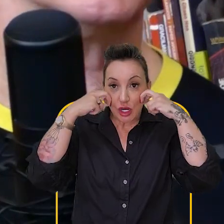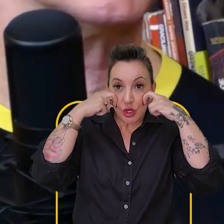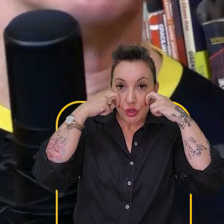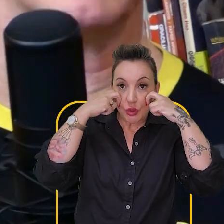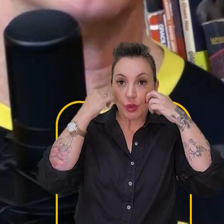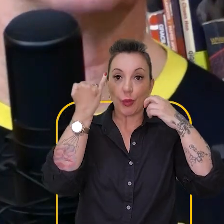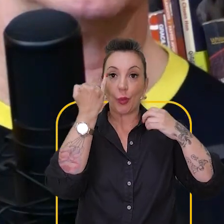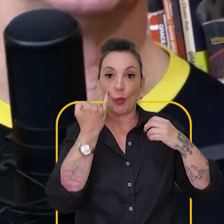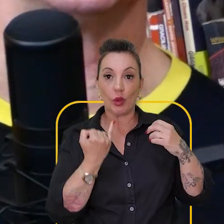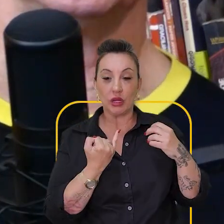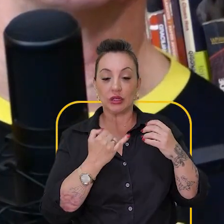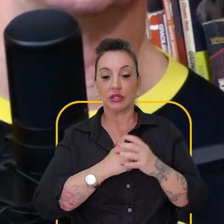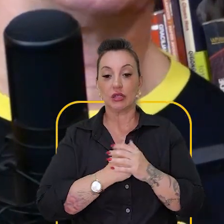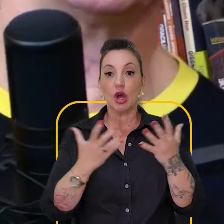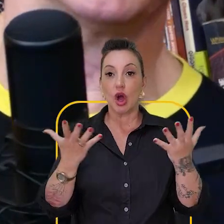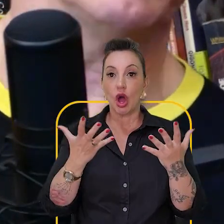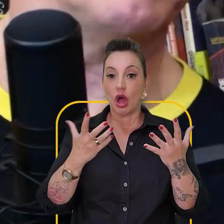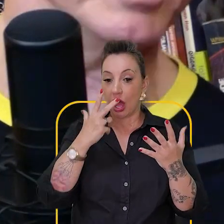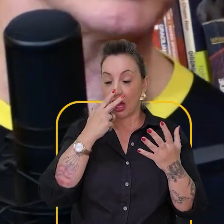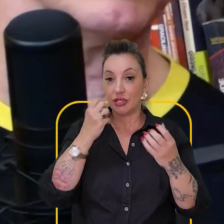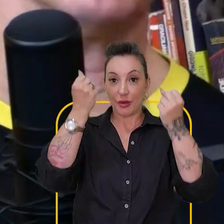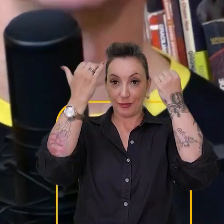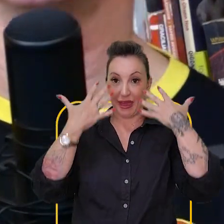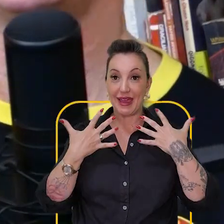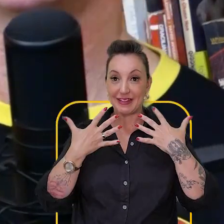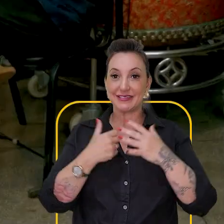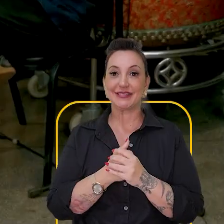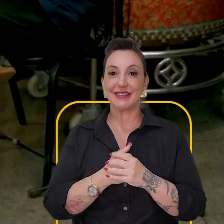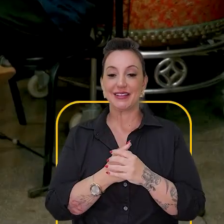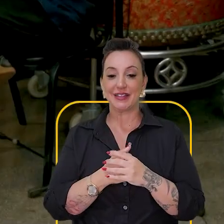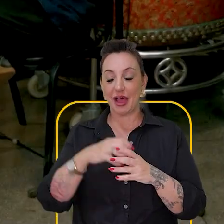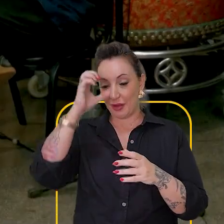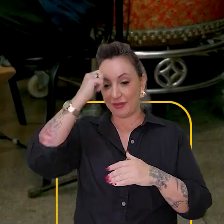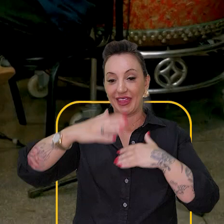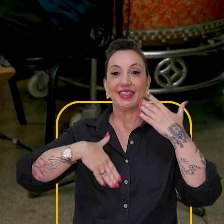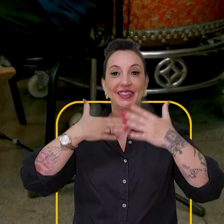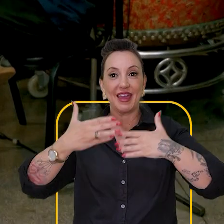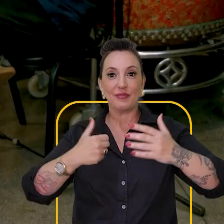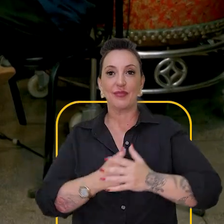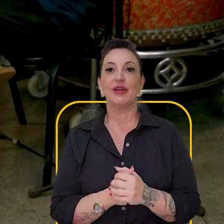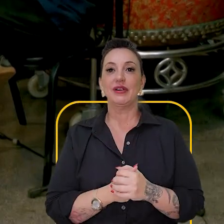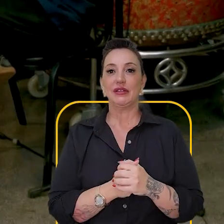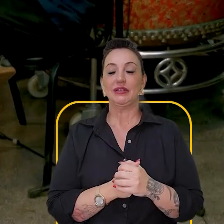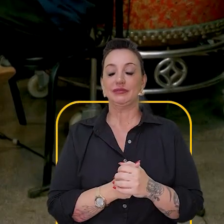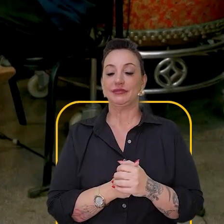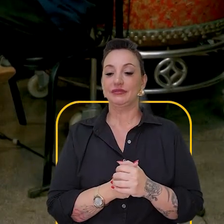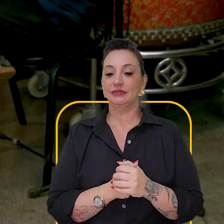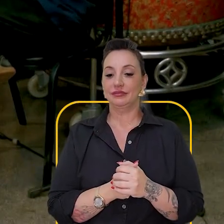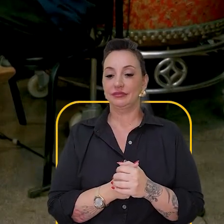vergonha de ser magro daquele jeito hoje eu acho que era uma benção né mas a gente só aprende isso com o tempo